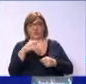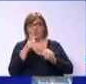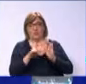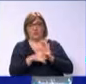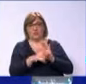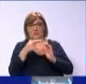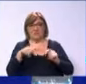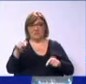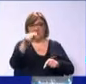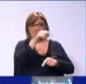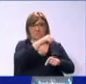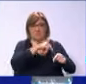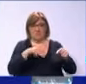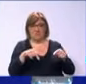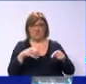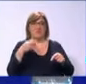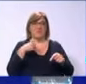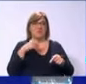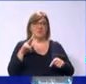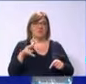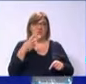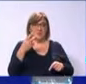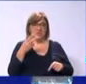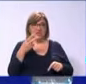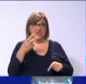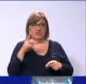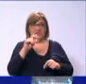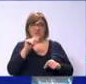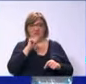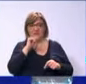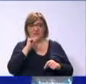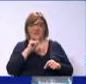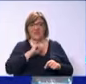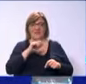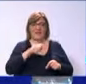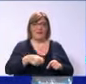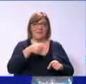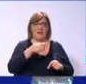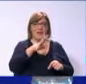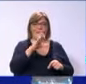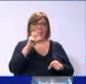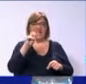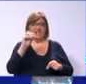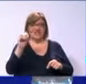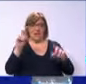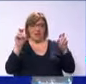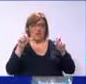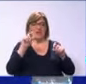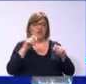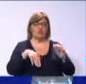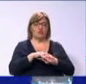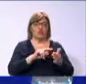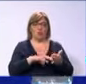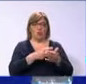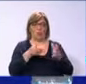processos que andam por aí inclusivamente dois dias que não saíram do treino que é o caso da mala social eo e jogo